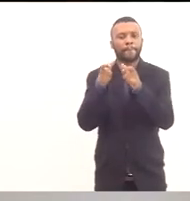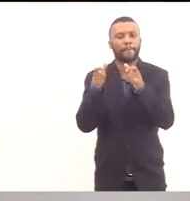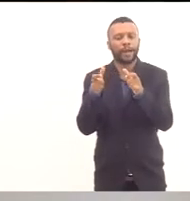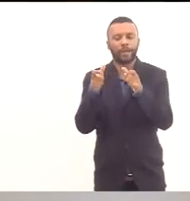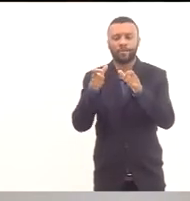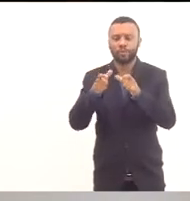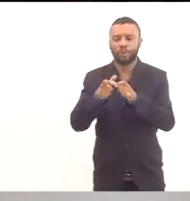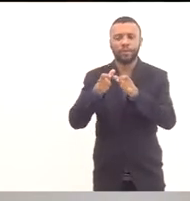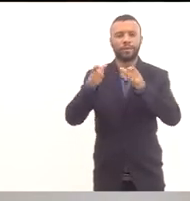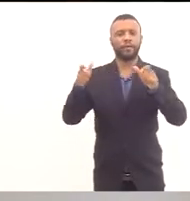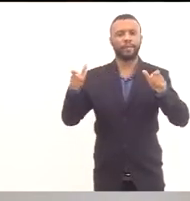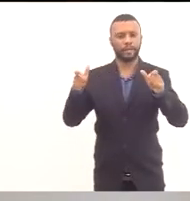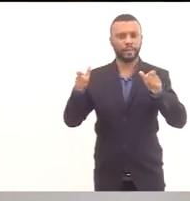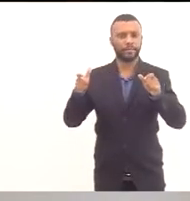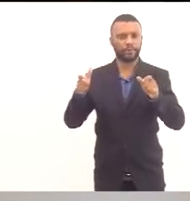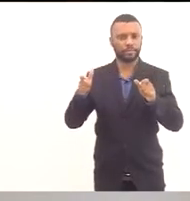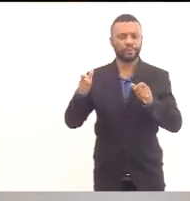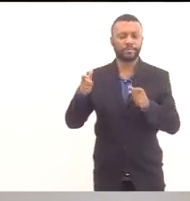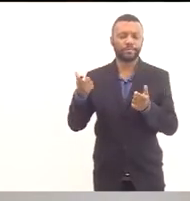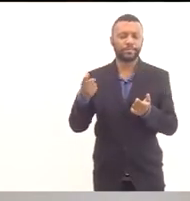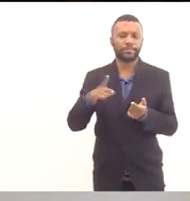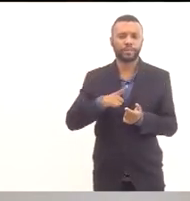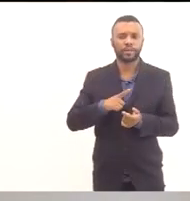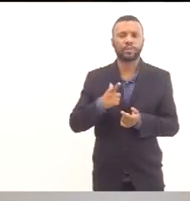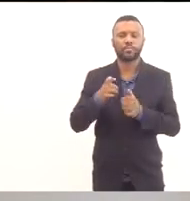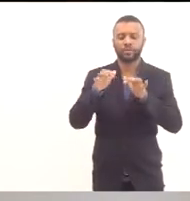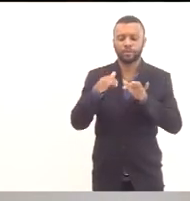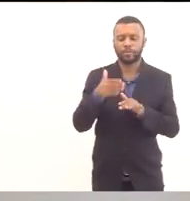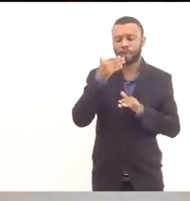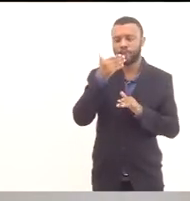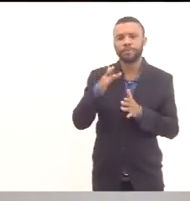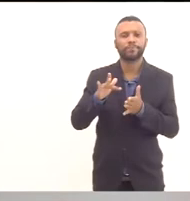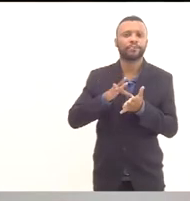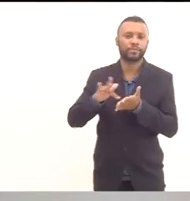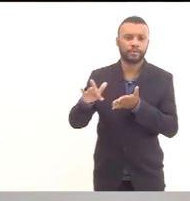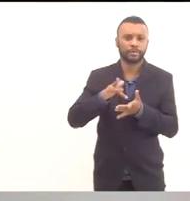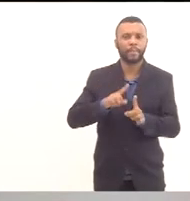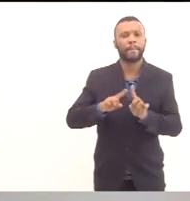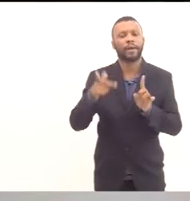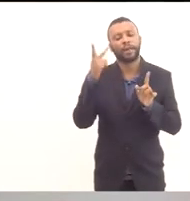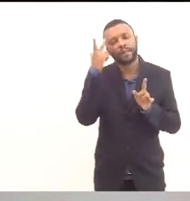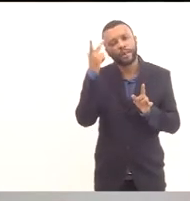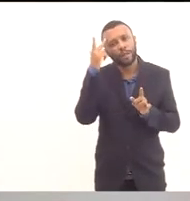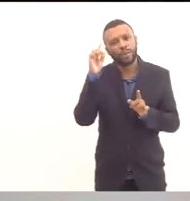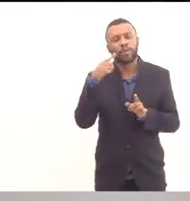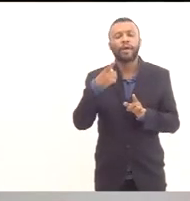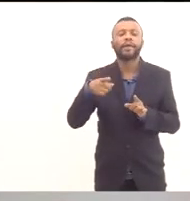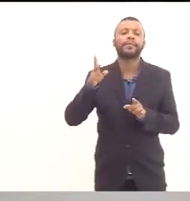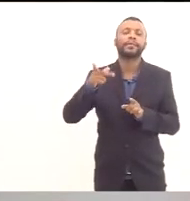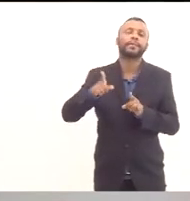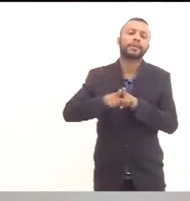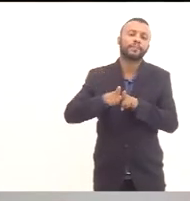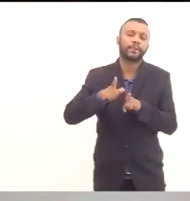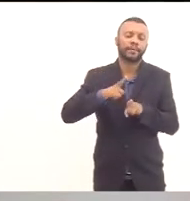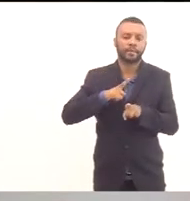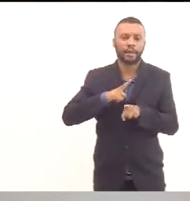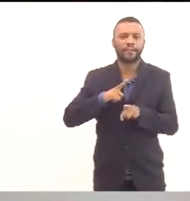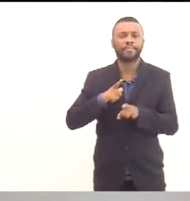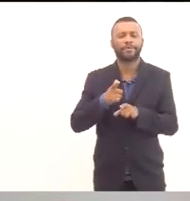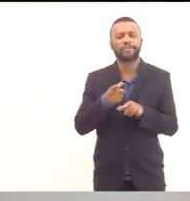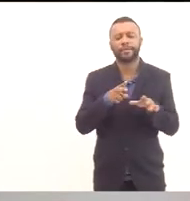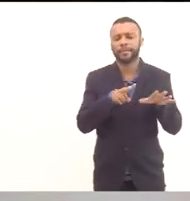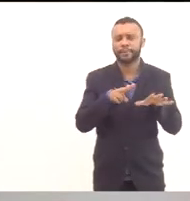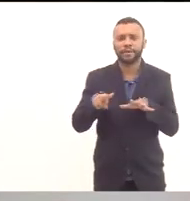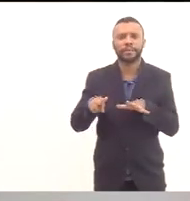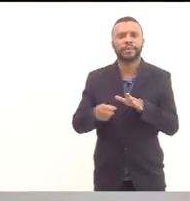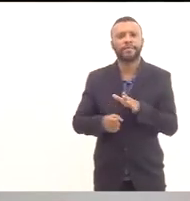com os protocolos de solicitações sendo feitas de forma digital mas naturalmente como eu falei e a gente Manteve também durante várias semanas